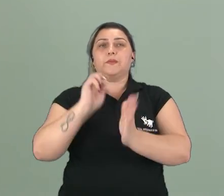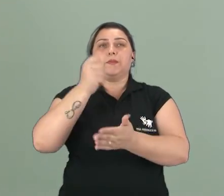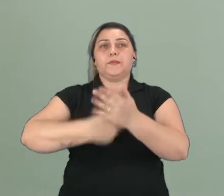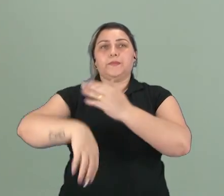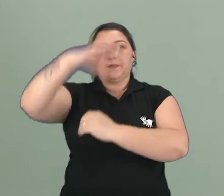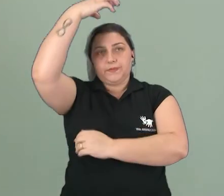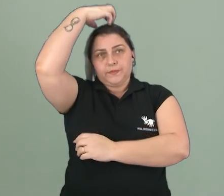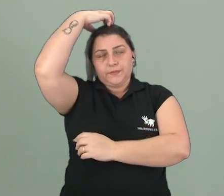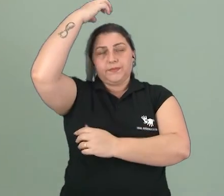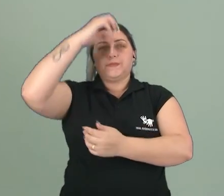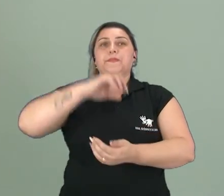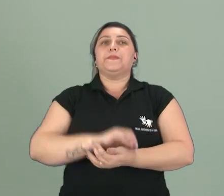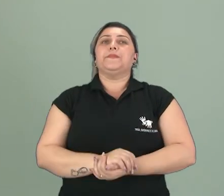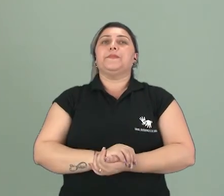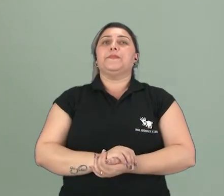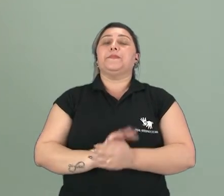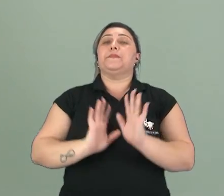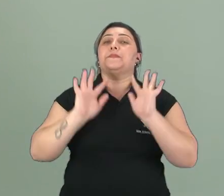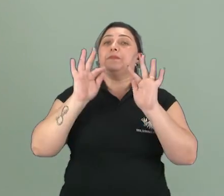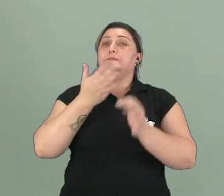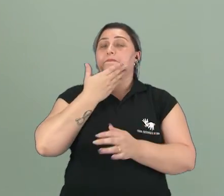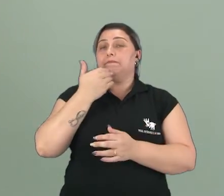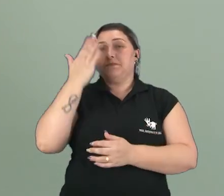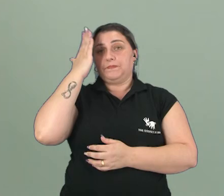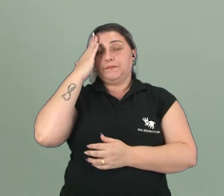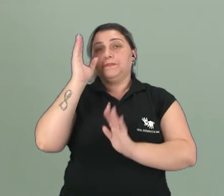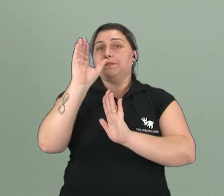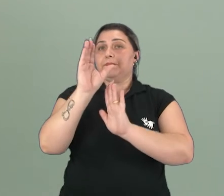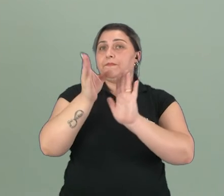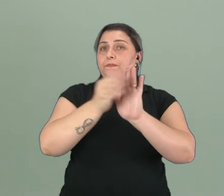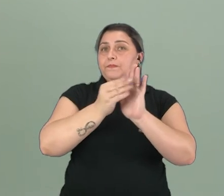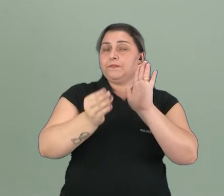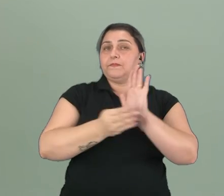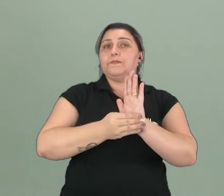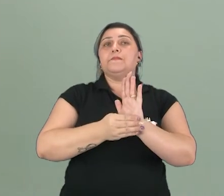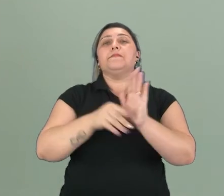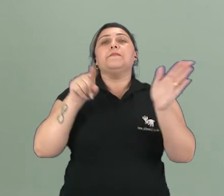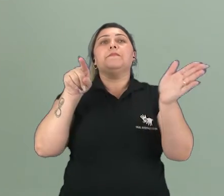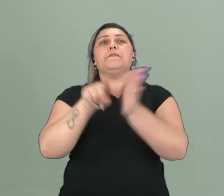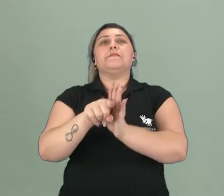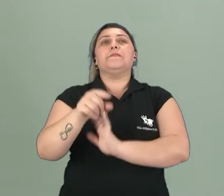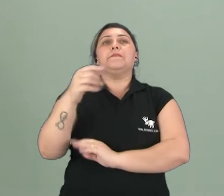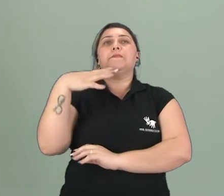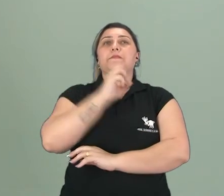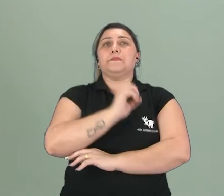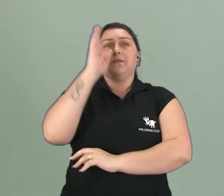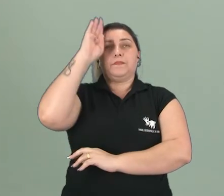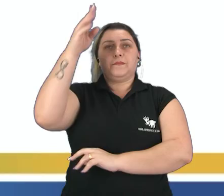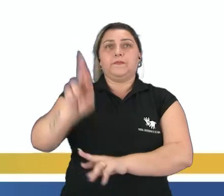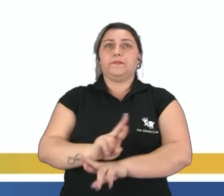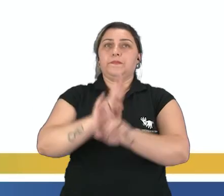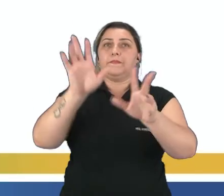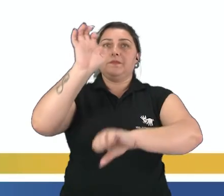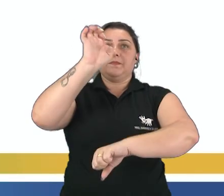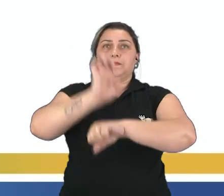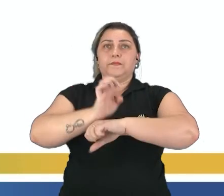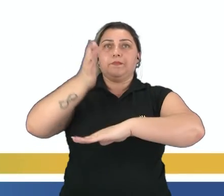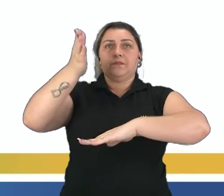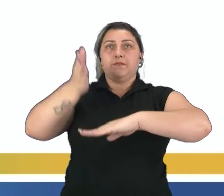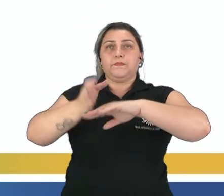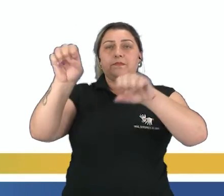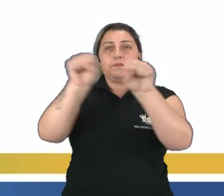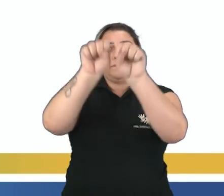reis, certo? E aí, para a gente melhor entender esse conteúdo, vamos fazer aqui uma questão rapidinho. Observem aí. A